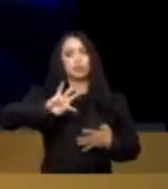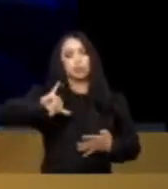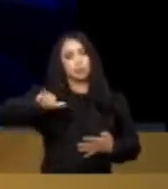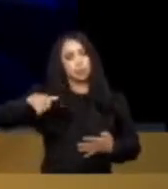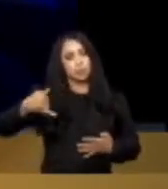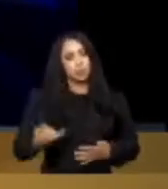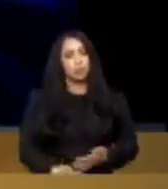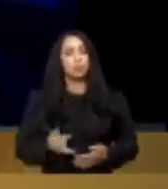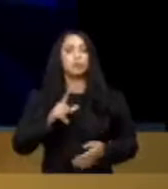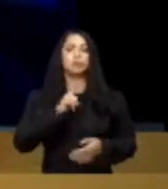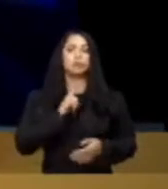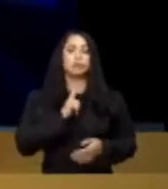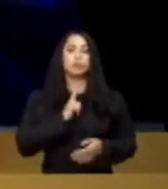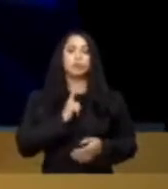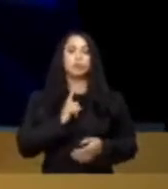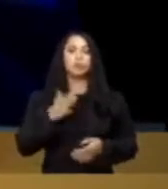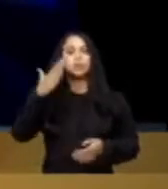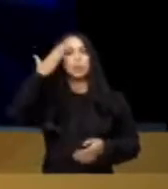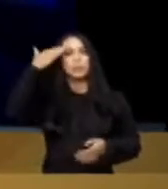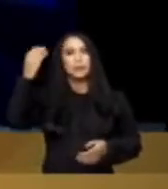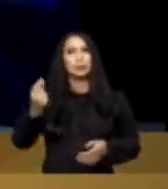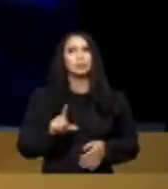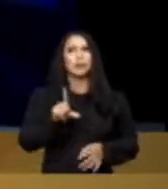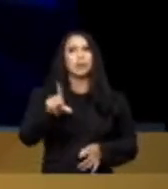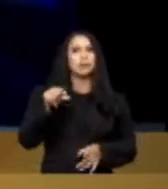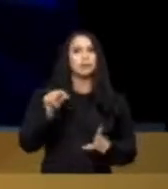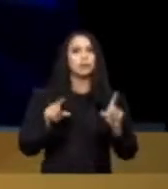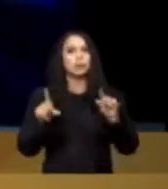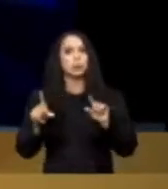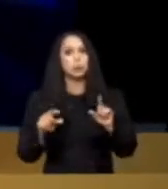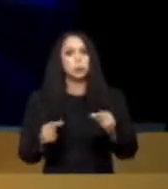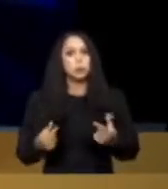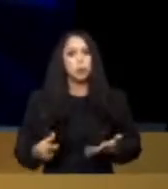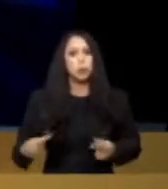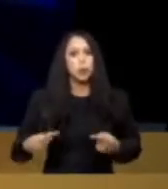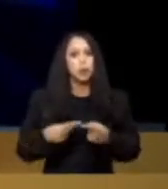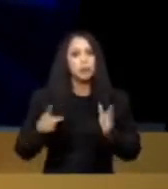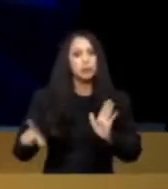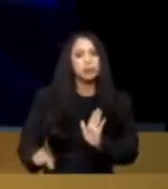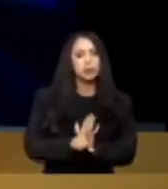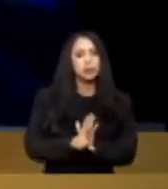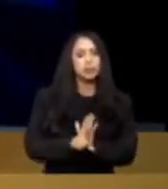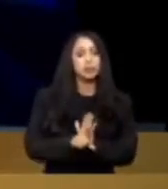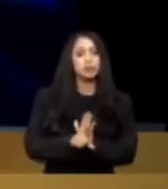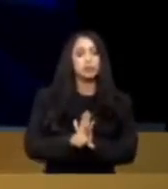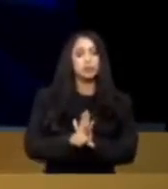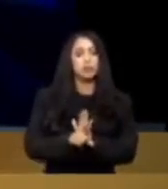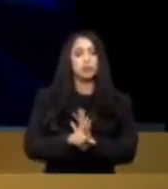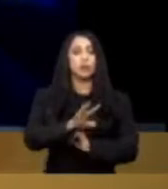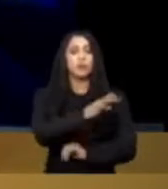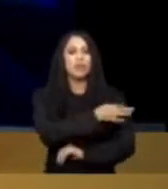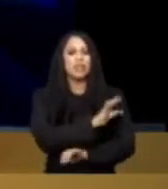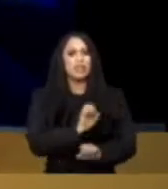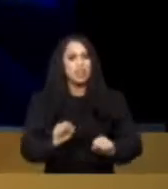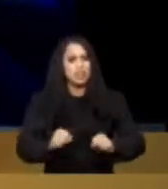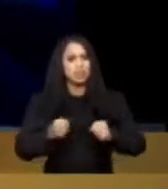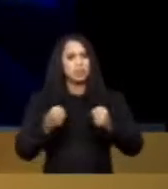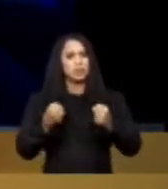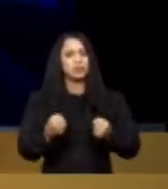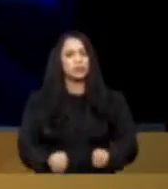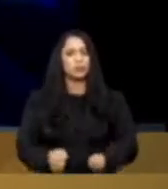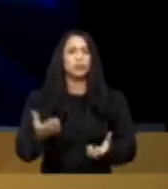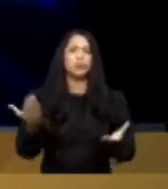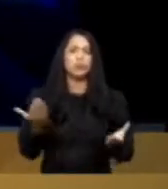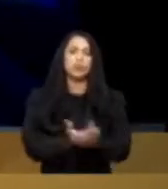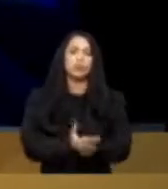Justiça e que, considerando a opção do legislador brasileiro pela técnica dos foros concorrentes nas